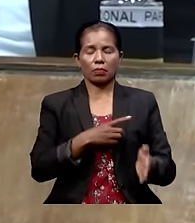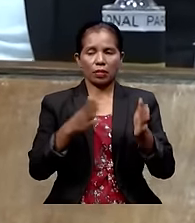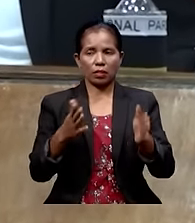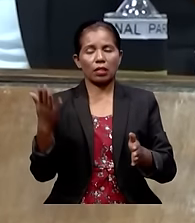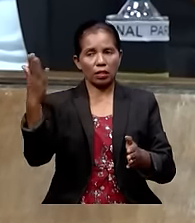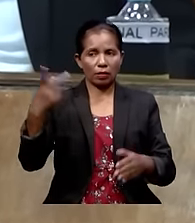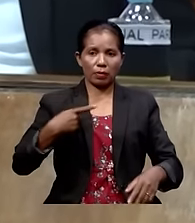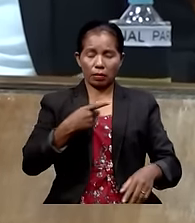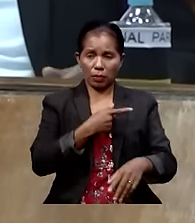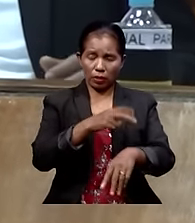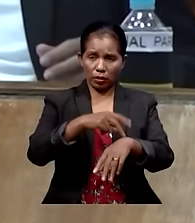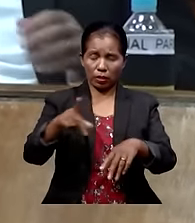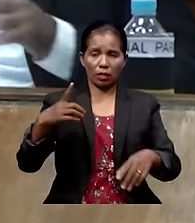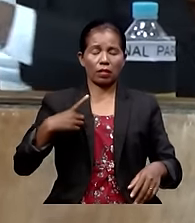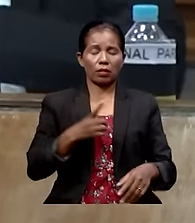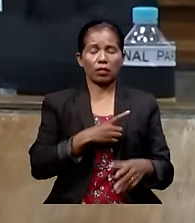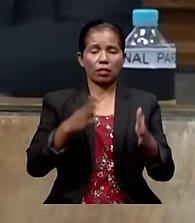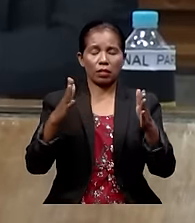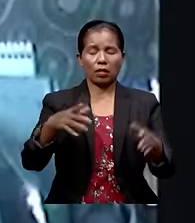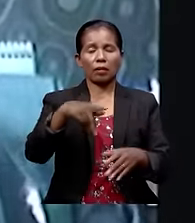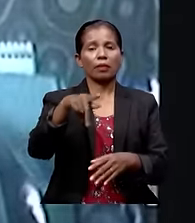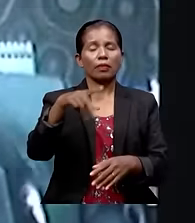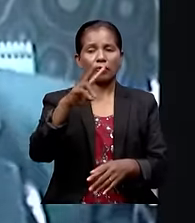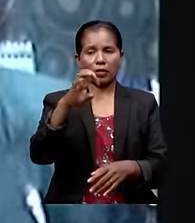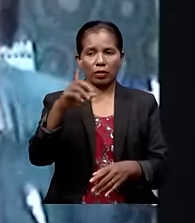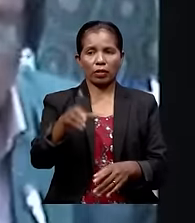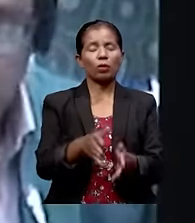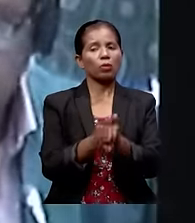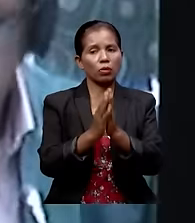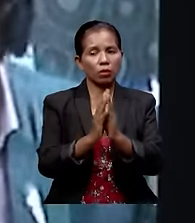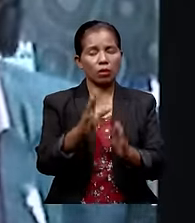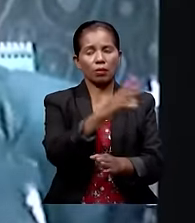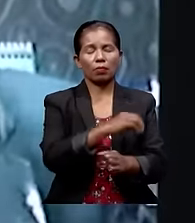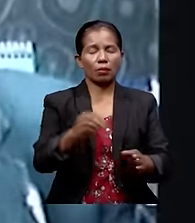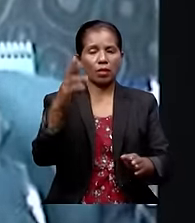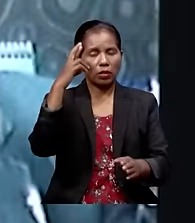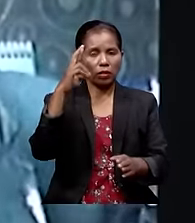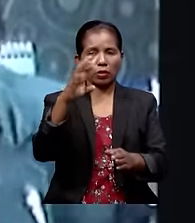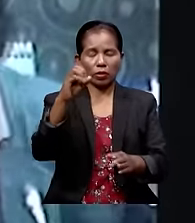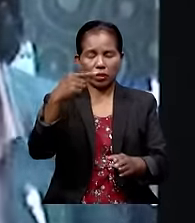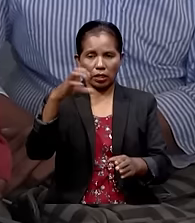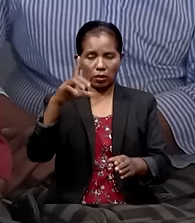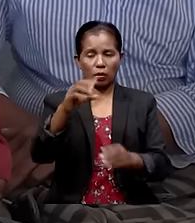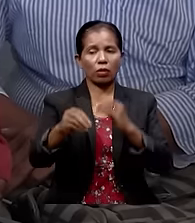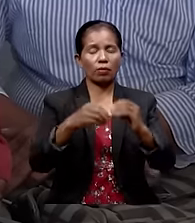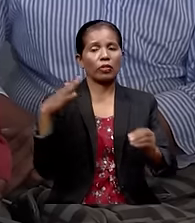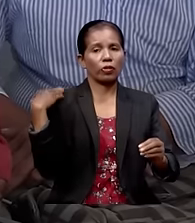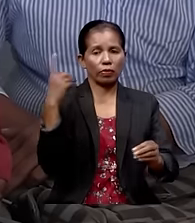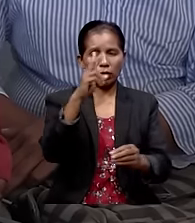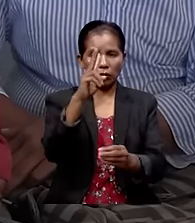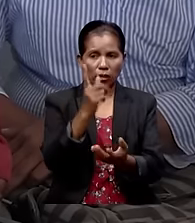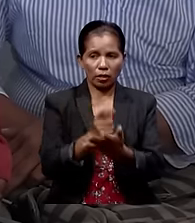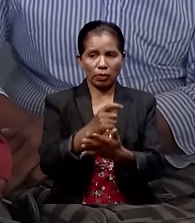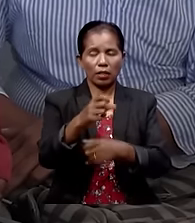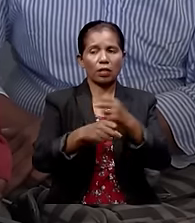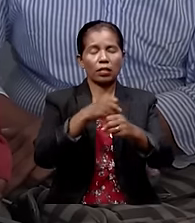Nacional, deputada Verônica Fernandes, o bancada Fretelin, o su clarificação para Rogério Lobato, ligado ao jovem Rio Rua, ne beijatinan Rio Roron Resin